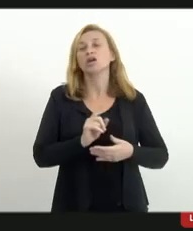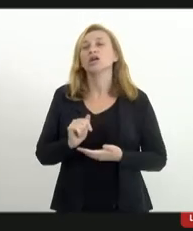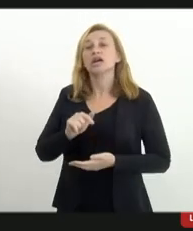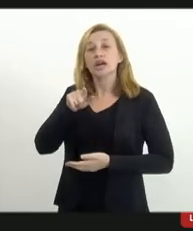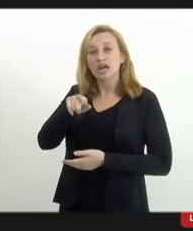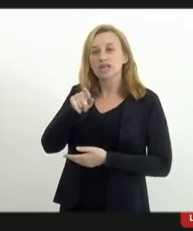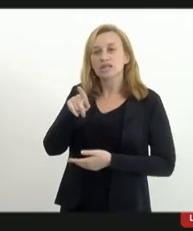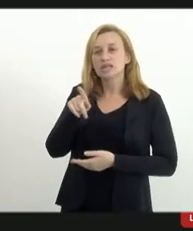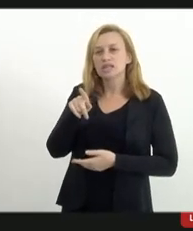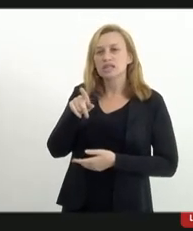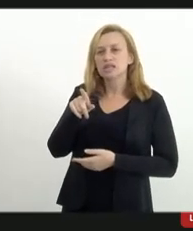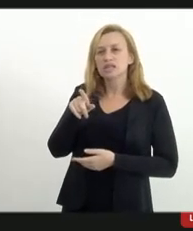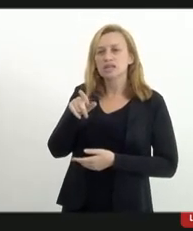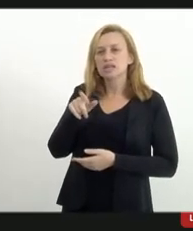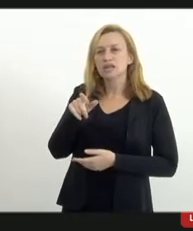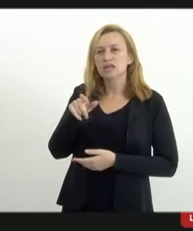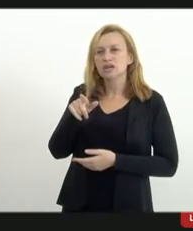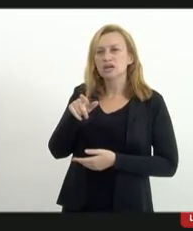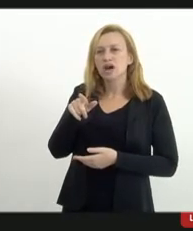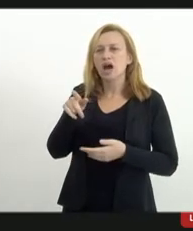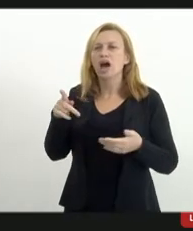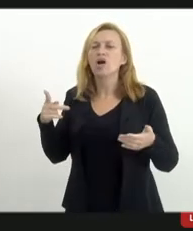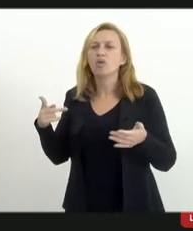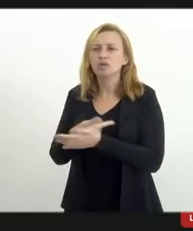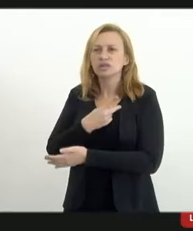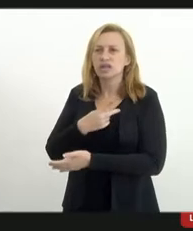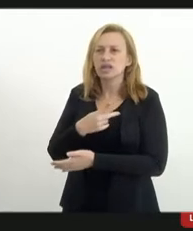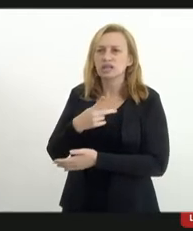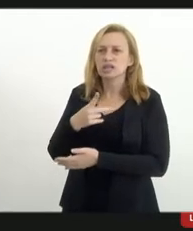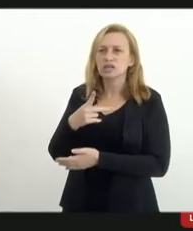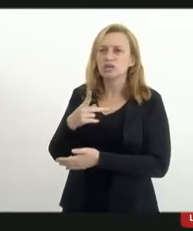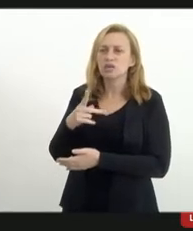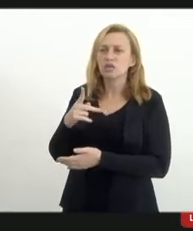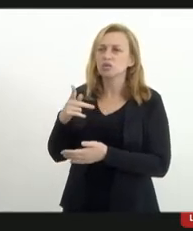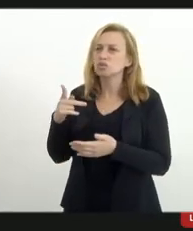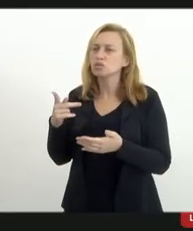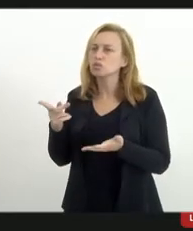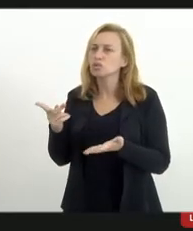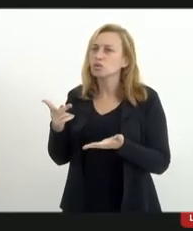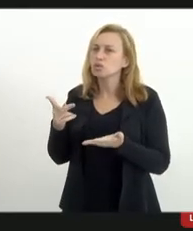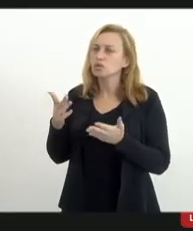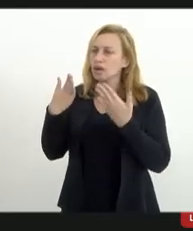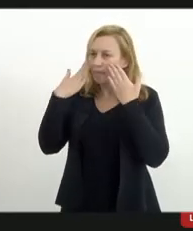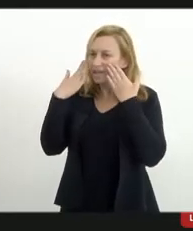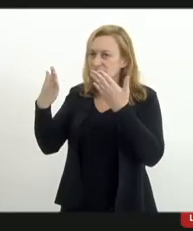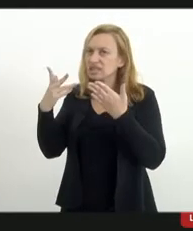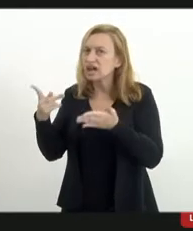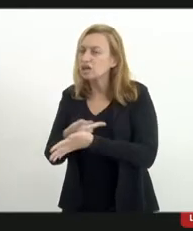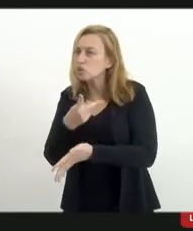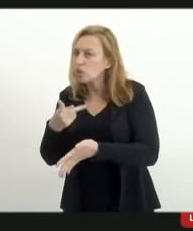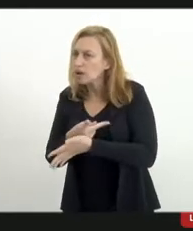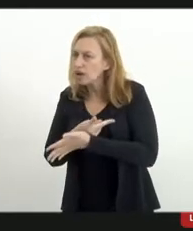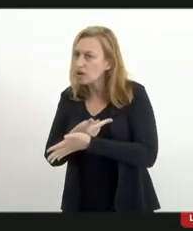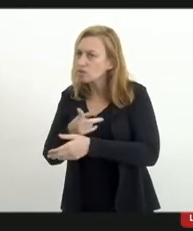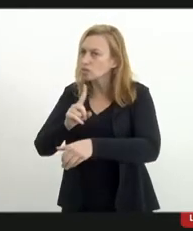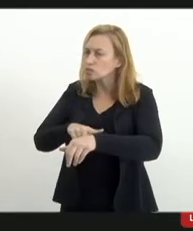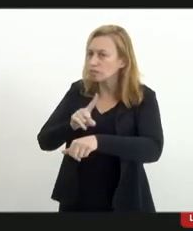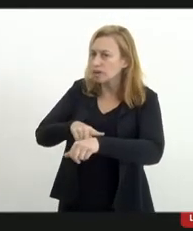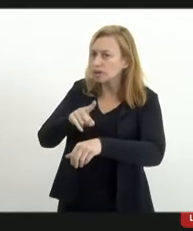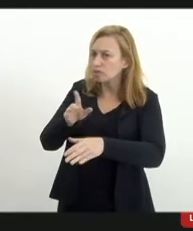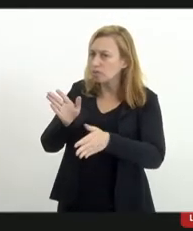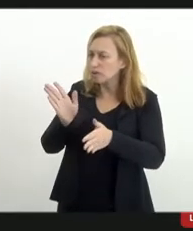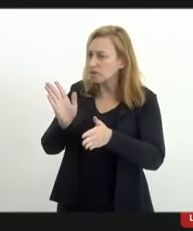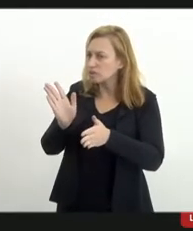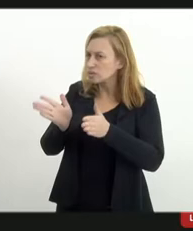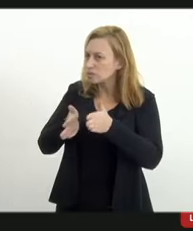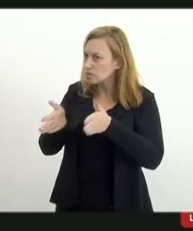Esse procedimento de lançamento, ele ocorre quando o auto de infração ele é apresentado, quando esse